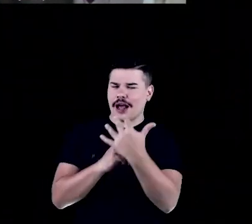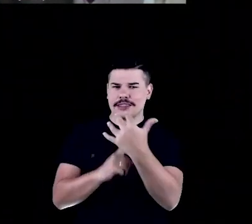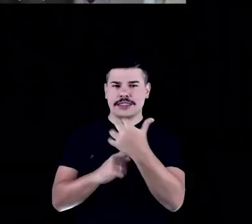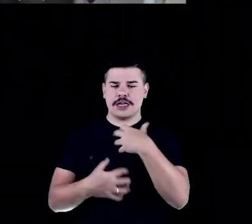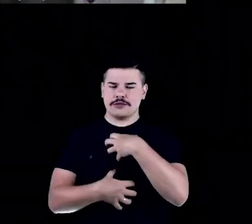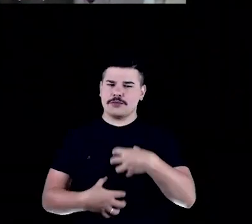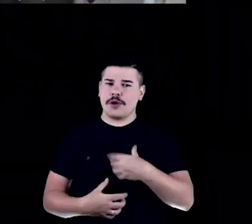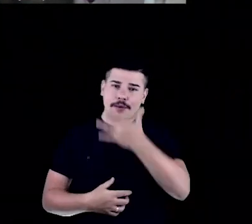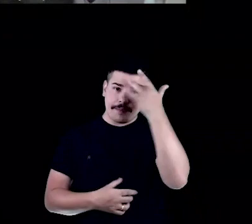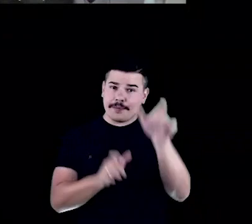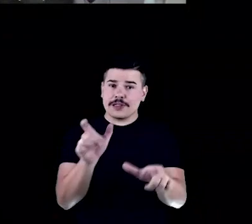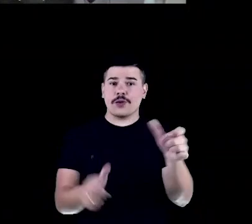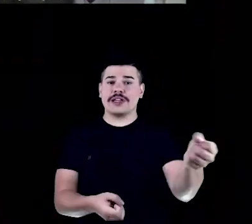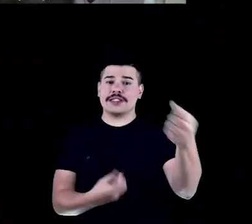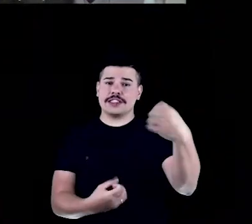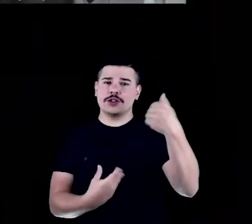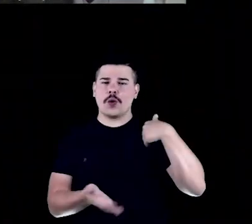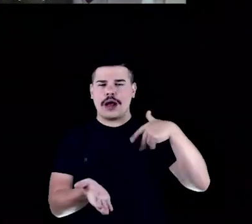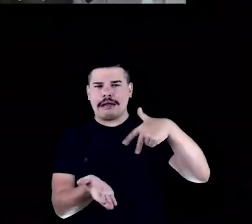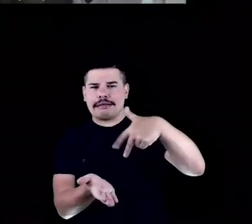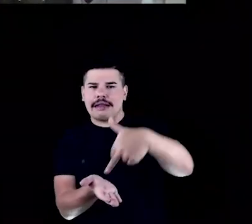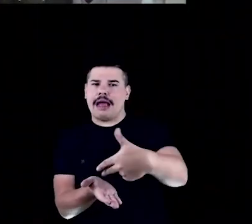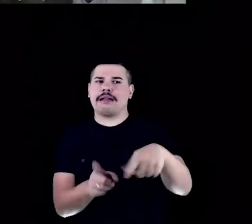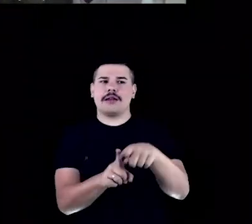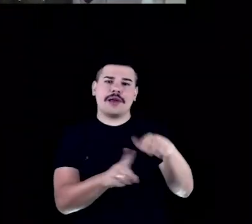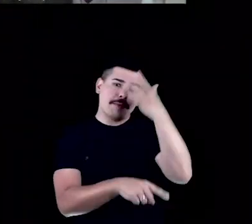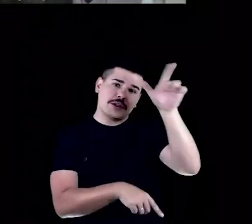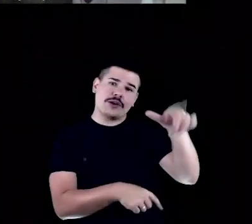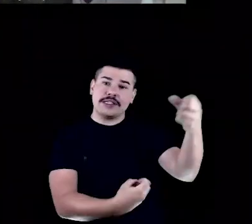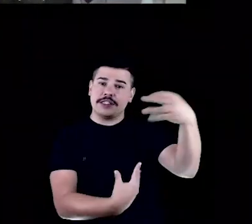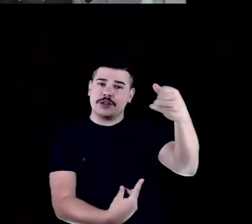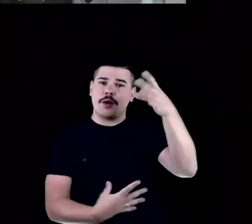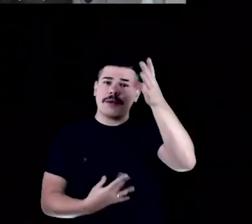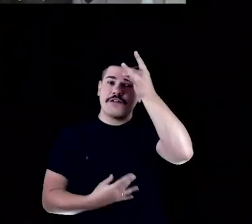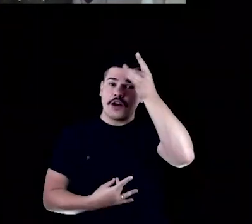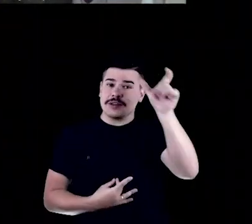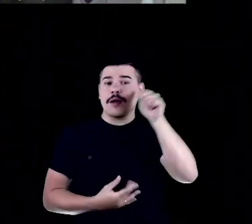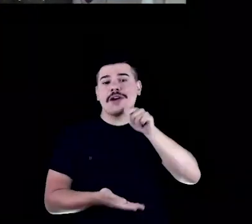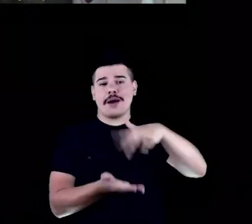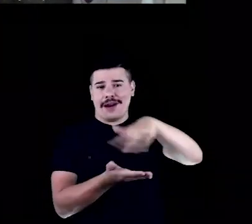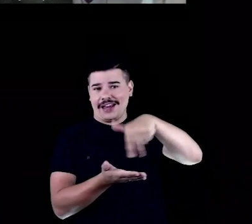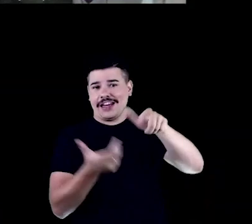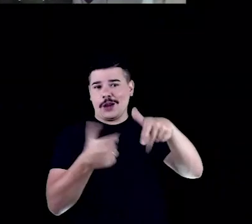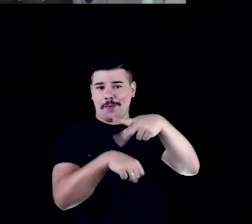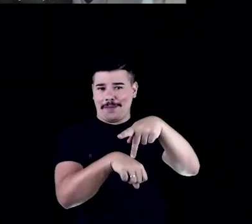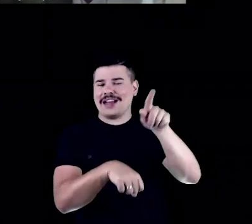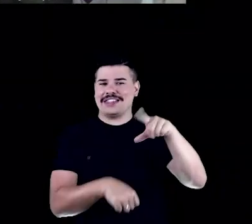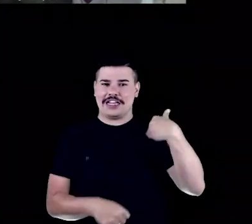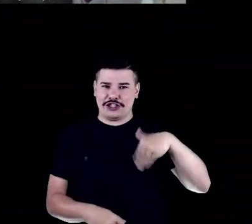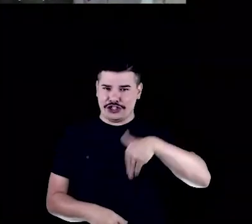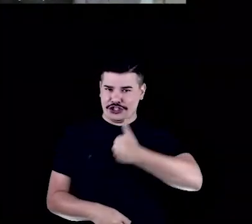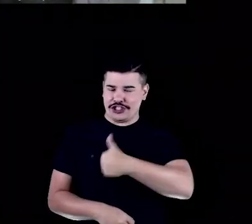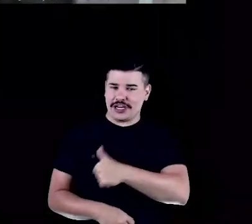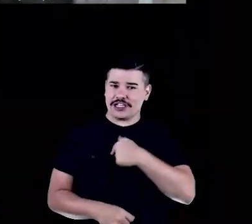tipo de prática que nem você teve, de uma pessoa que te ensinou a andar, até, né, a criar uma performance e tudo mais, a gente